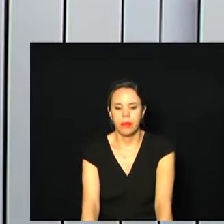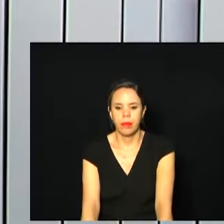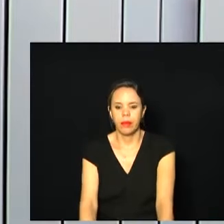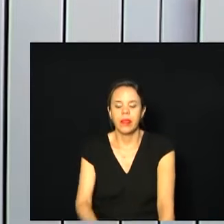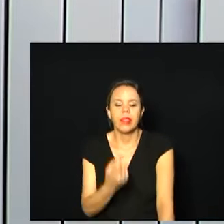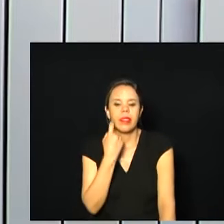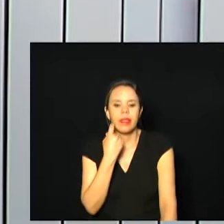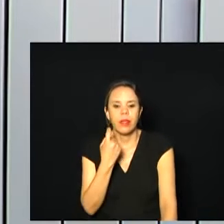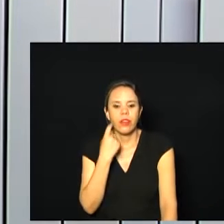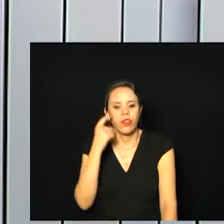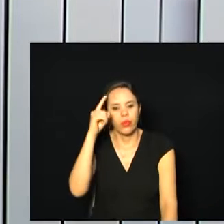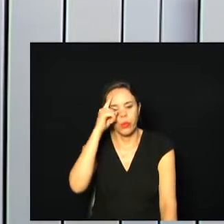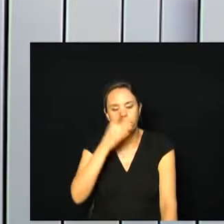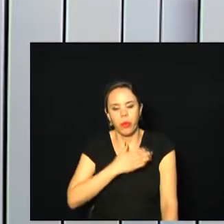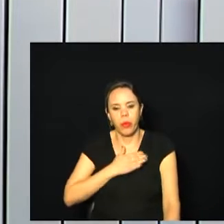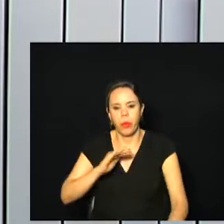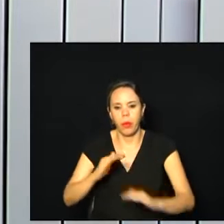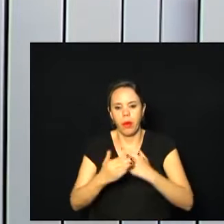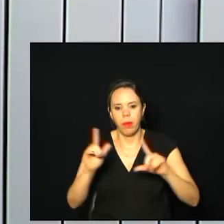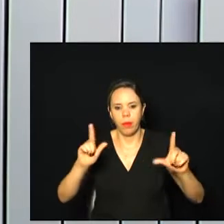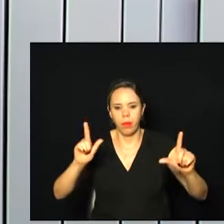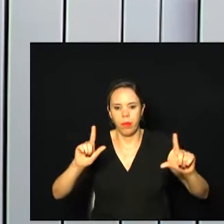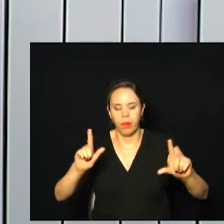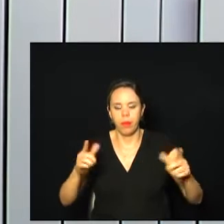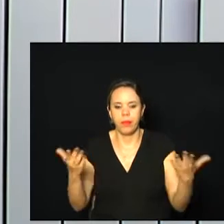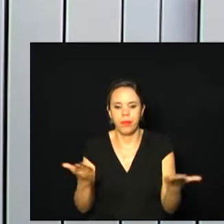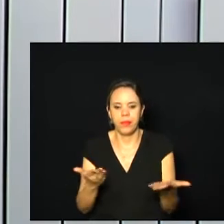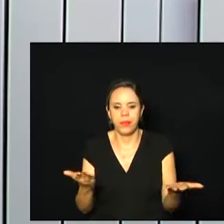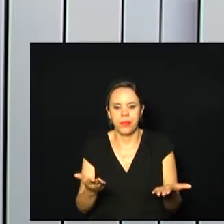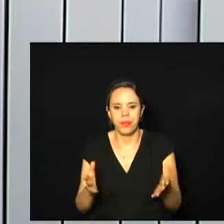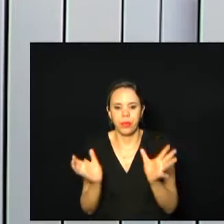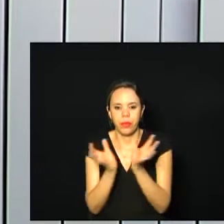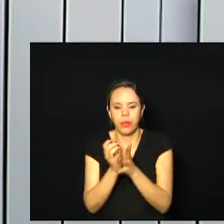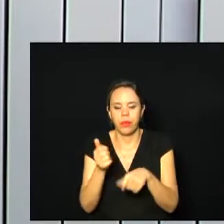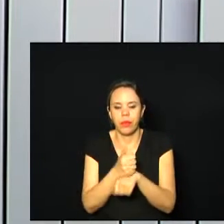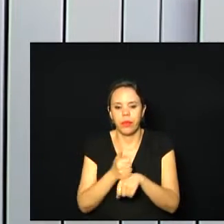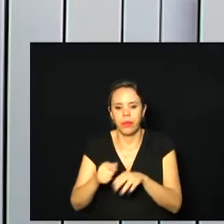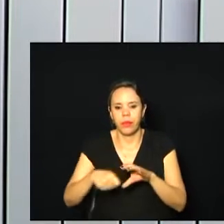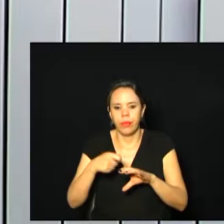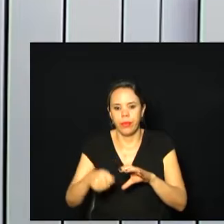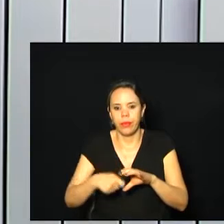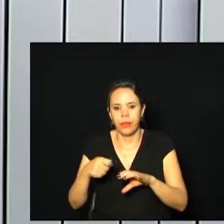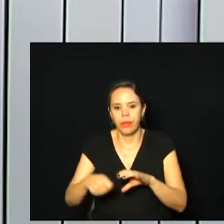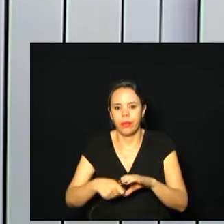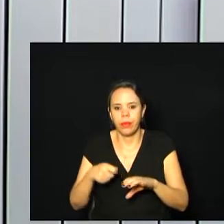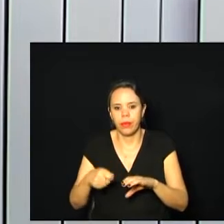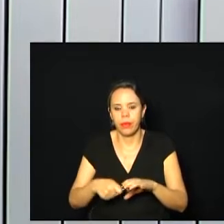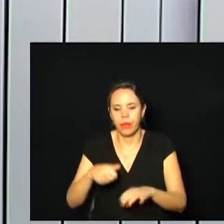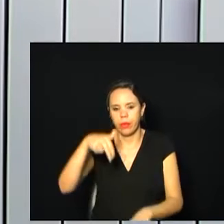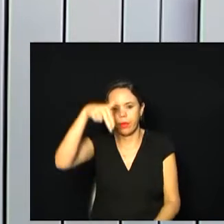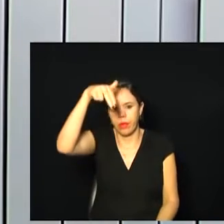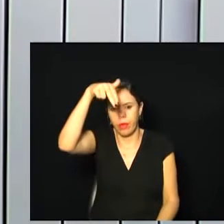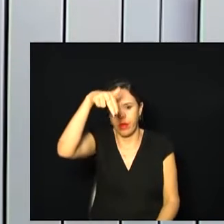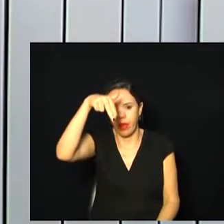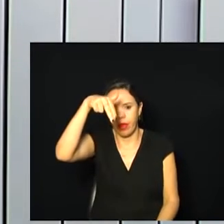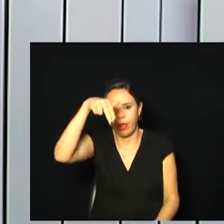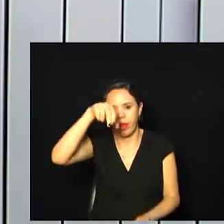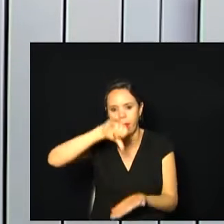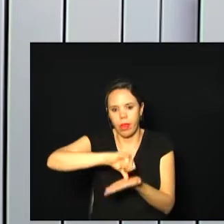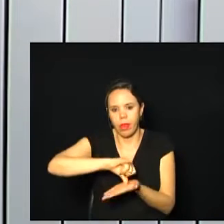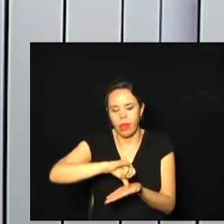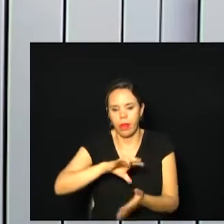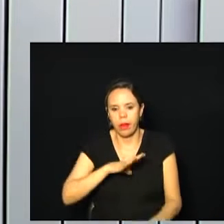Sexta-feira é dia de Meu Bairro na TV e hoje a nossa equipe está entre as regiões norte e central